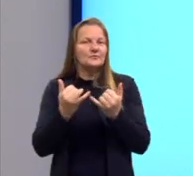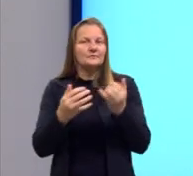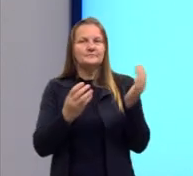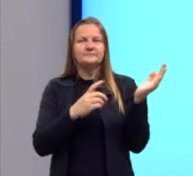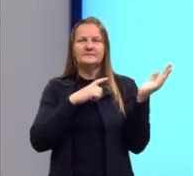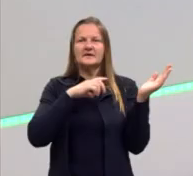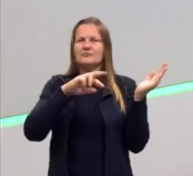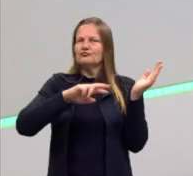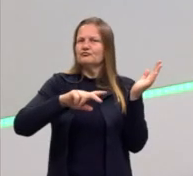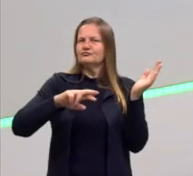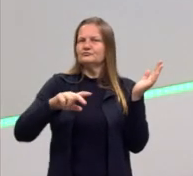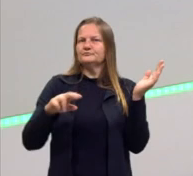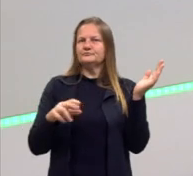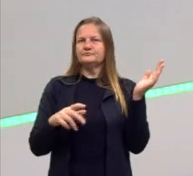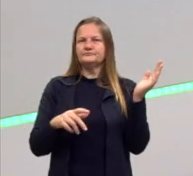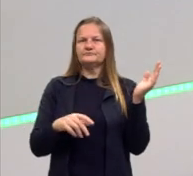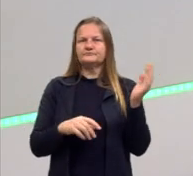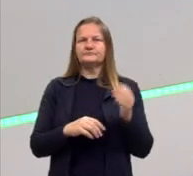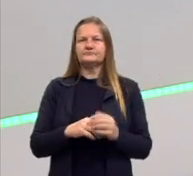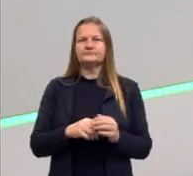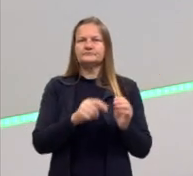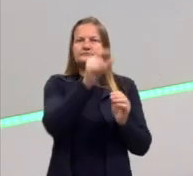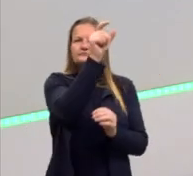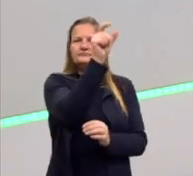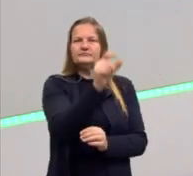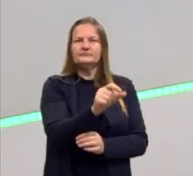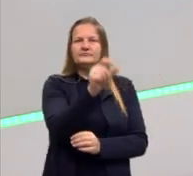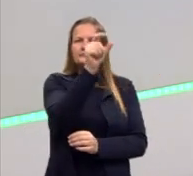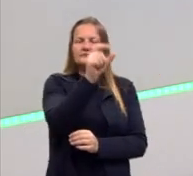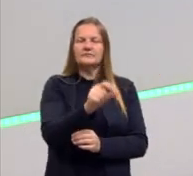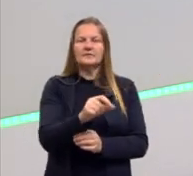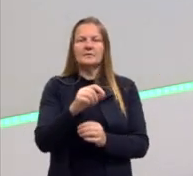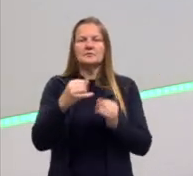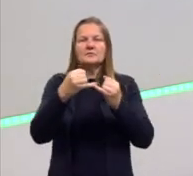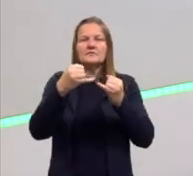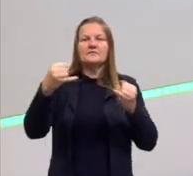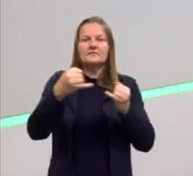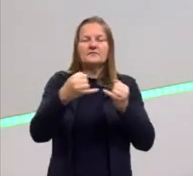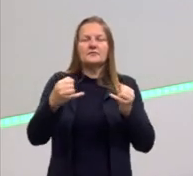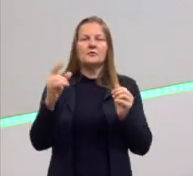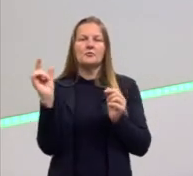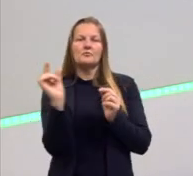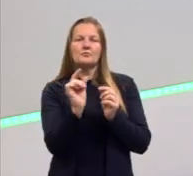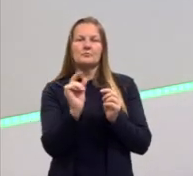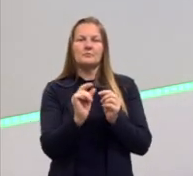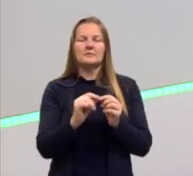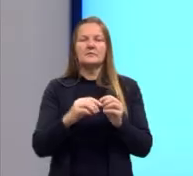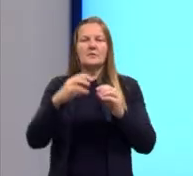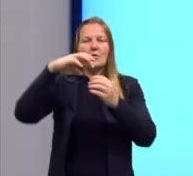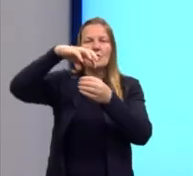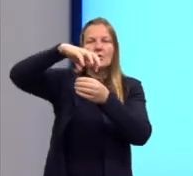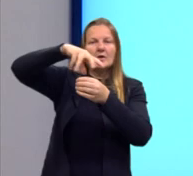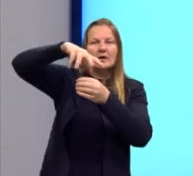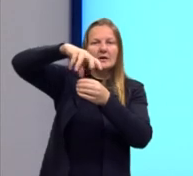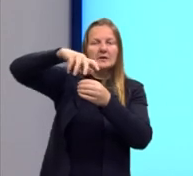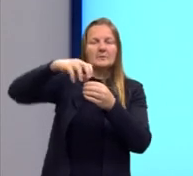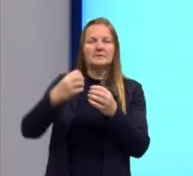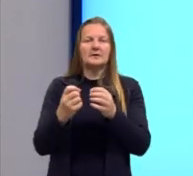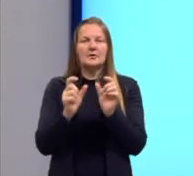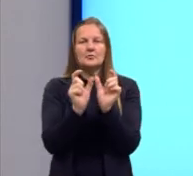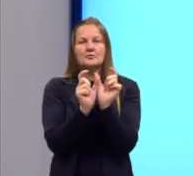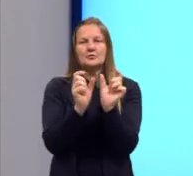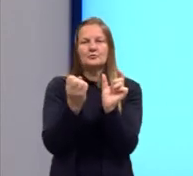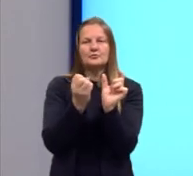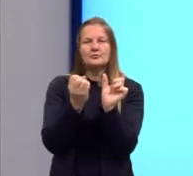ele tem várias opções aqui no cantinho né Vocês podem colocar fio bateria uma lâmpada uma pilha um